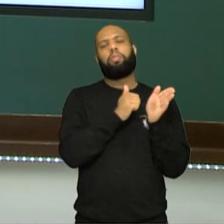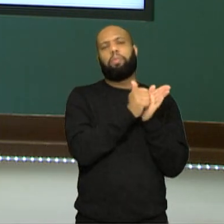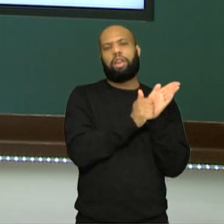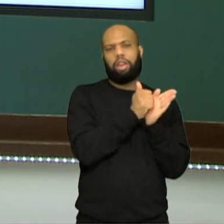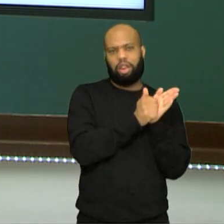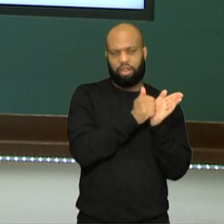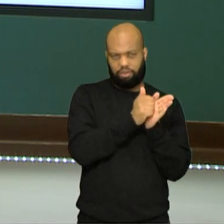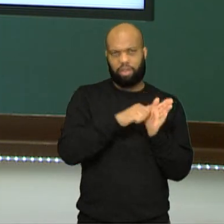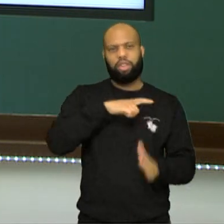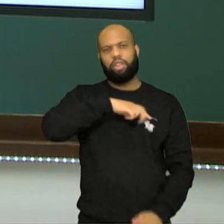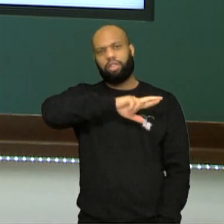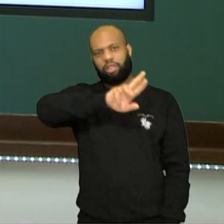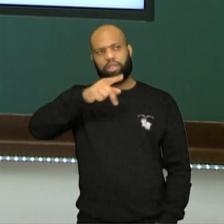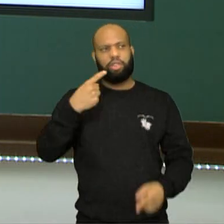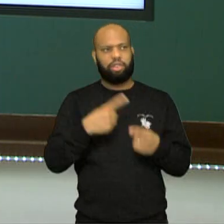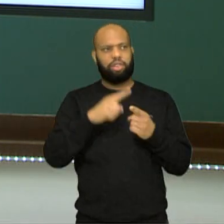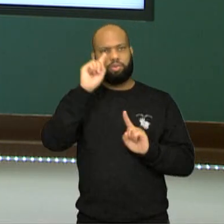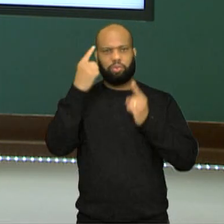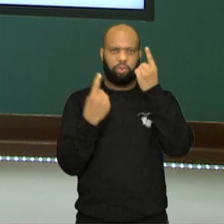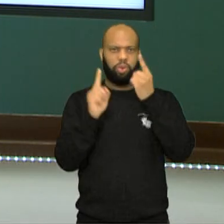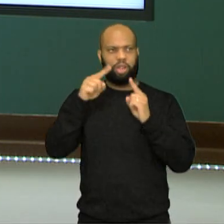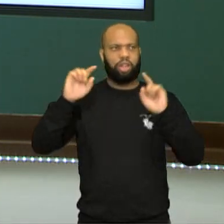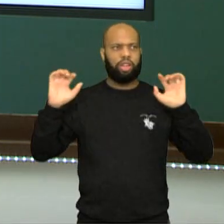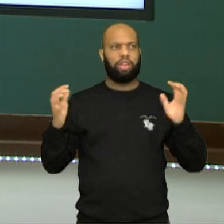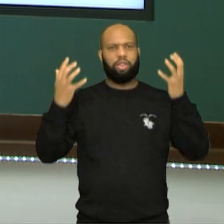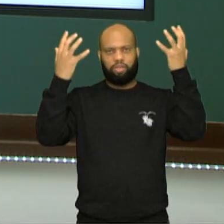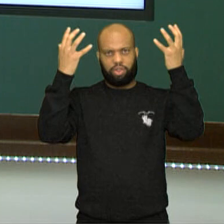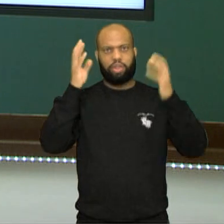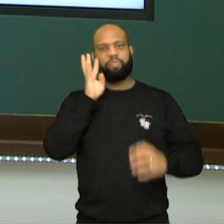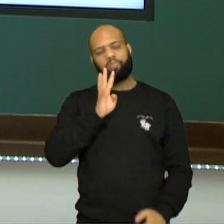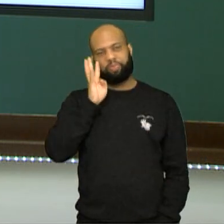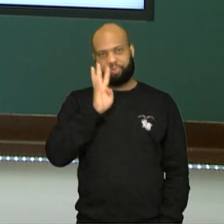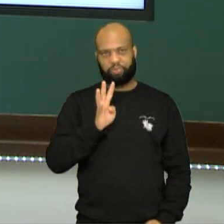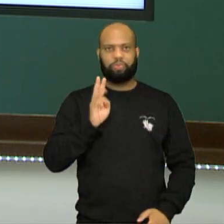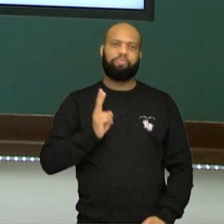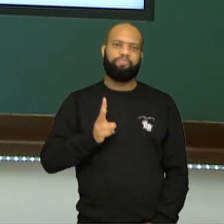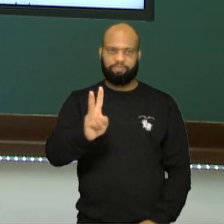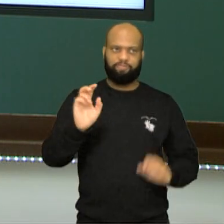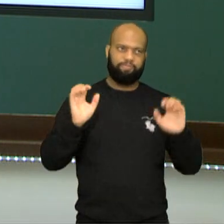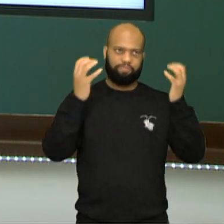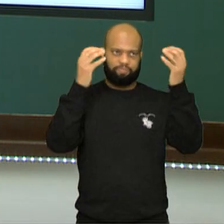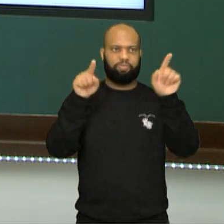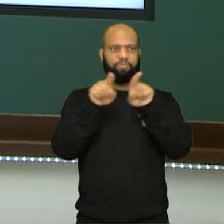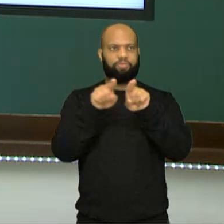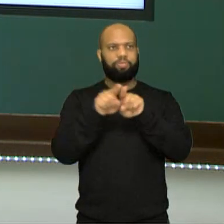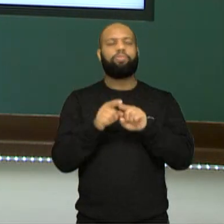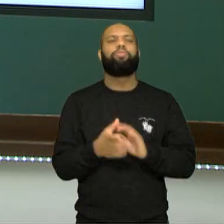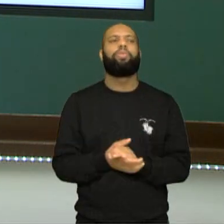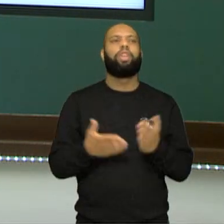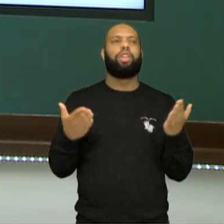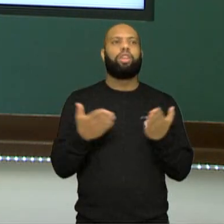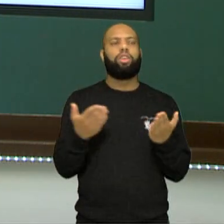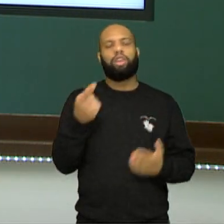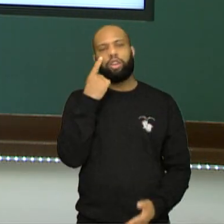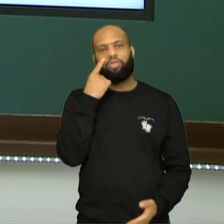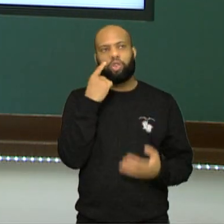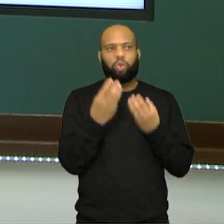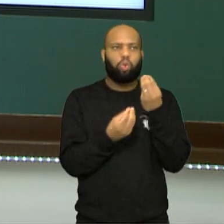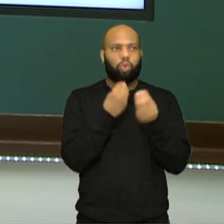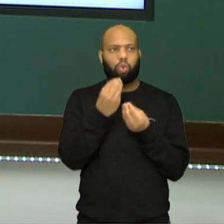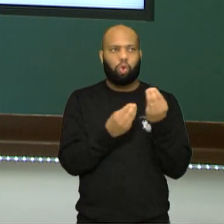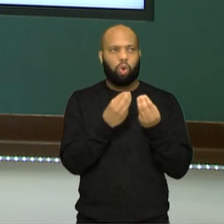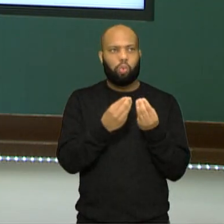é lugar. Porque carnaval é festa e vale a pena sempre estar festejando, né? Então vamos ver como que